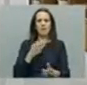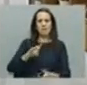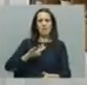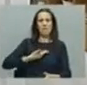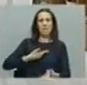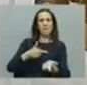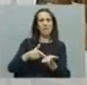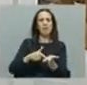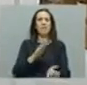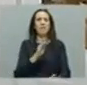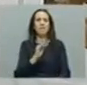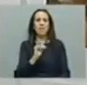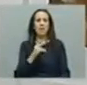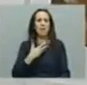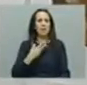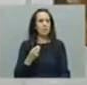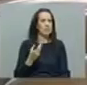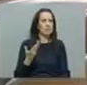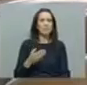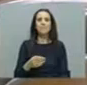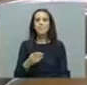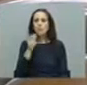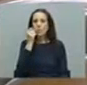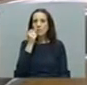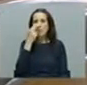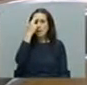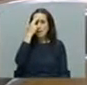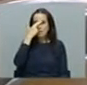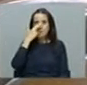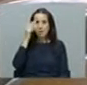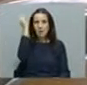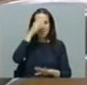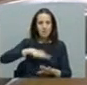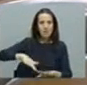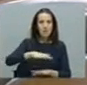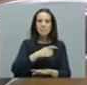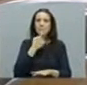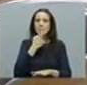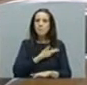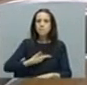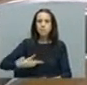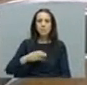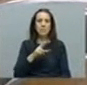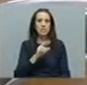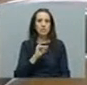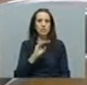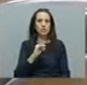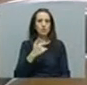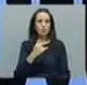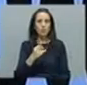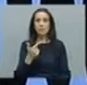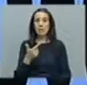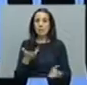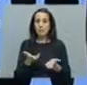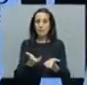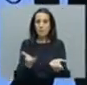dono, coitado. Connosco é sempre mal fiado. Maldito xisto. Exatamente. Ai, que maravilha. Tão bom. Exatamente. É e agora, ó Filipe, temos que pôr o cabrito no forno.